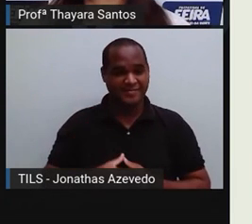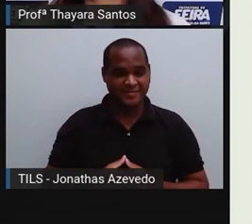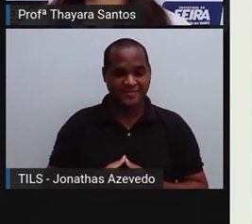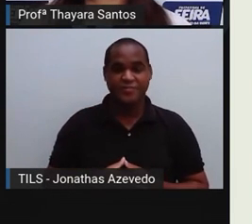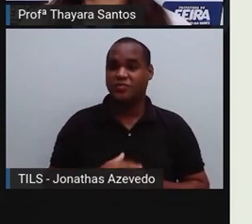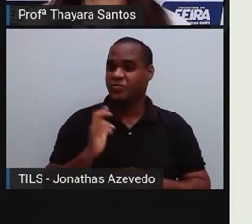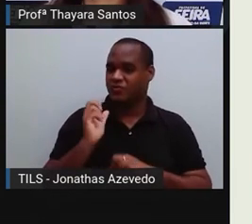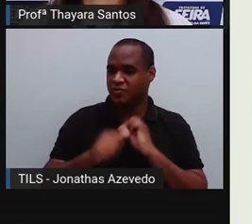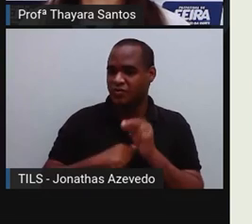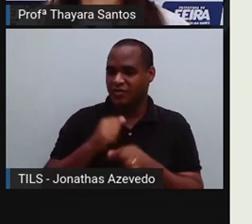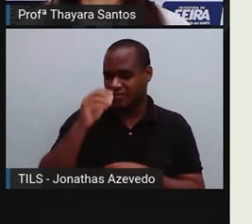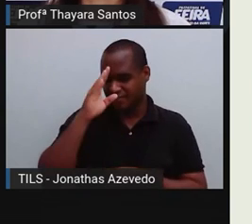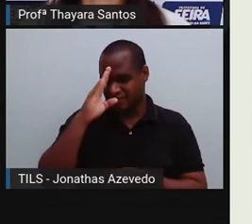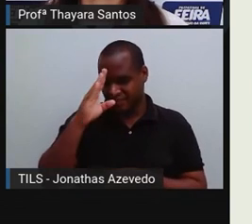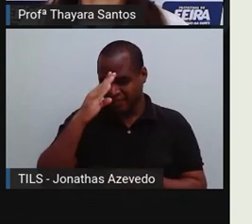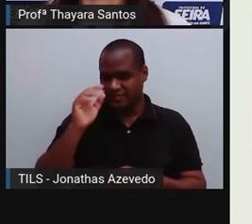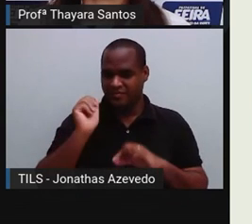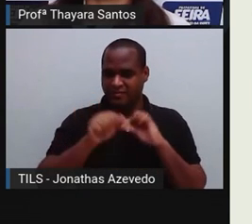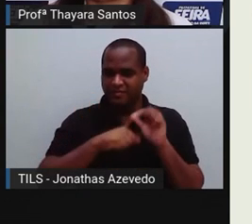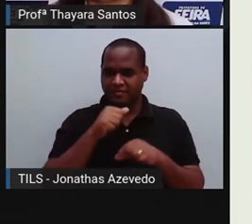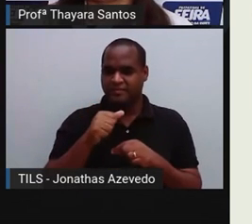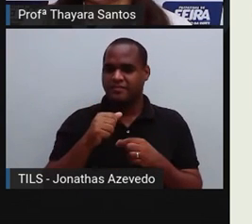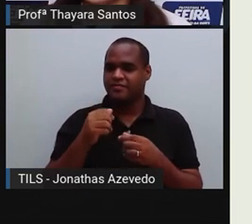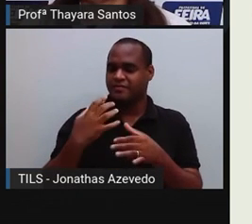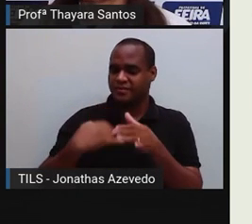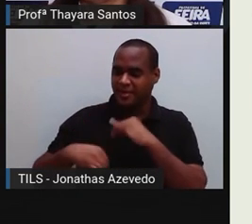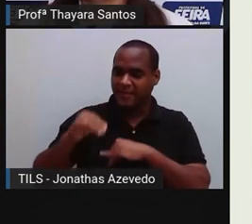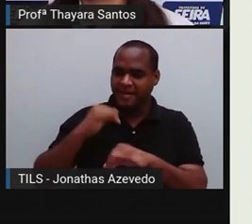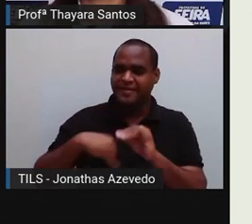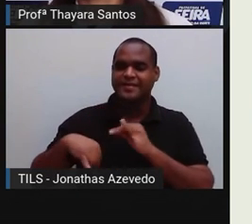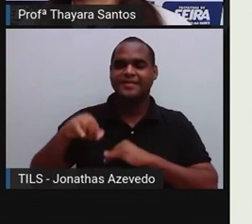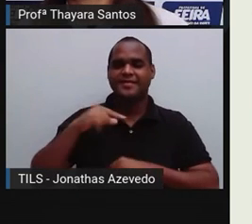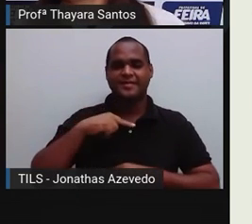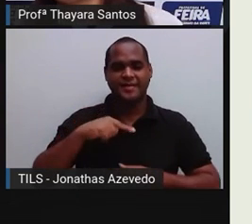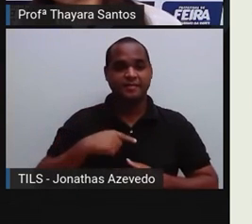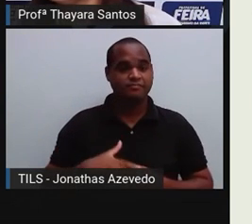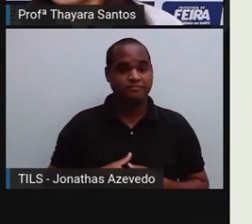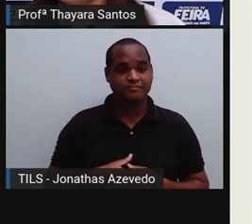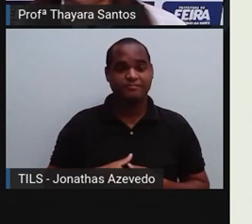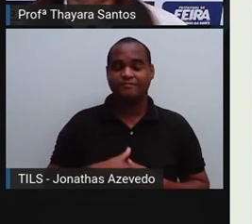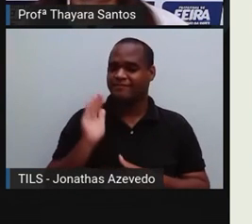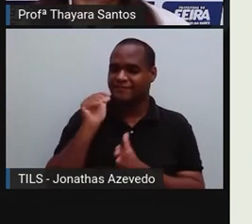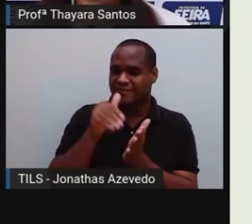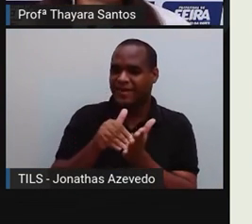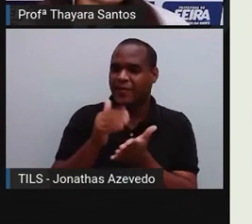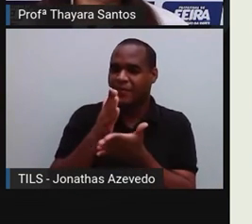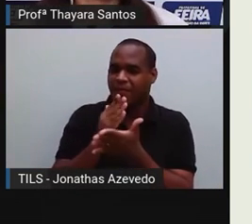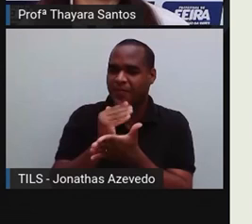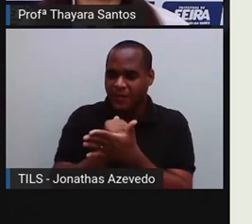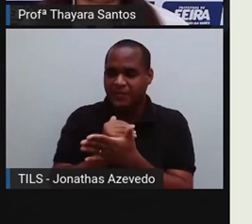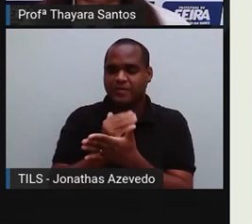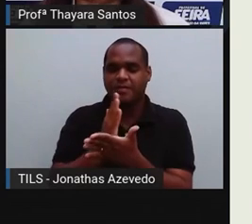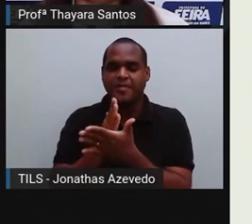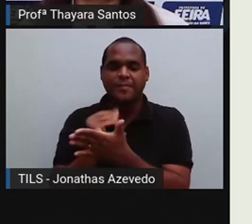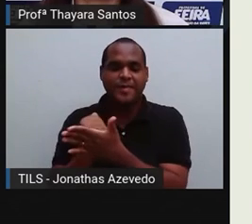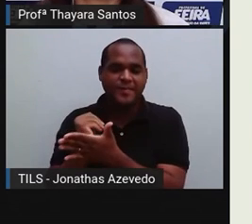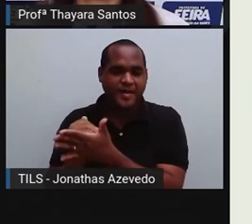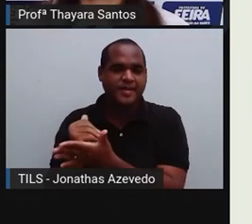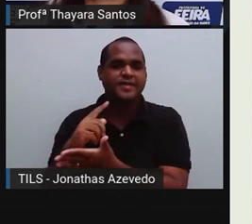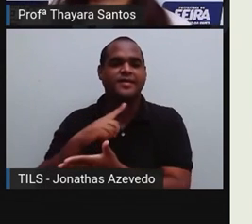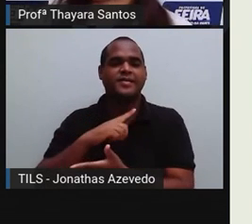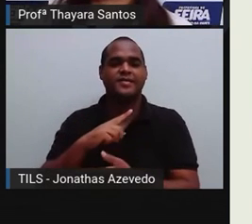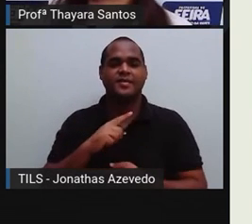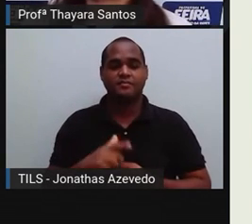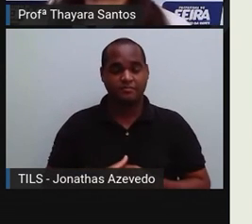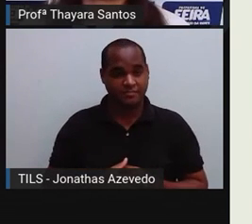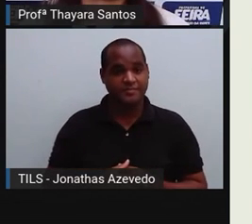de que aconteceu uma transformação química aí nesse caso. E por último, um bolo fatiado, um bolo partido. É